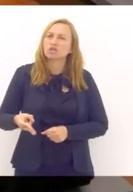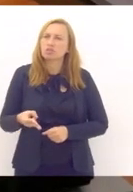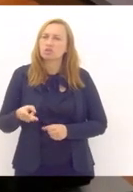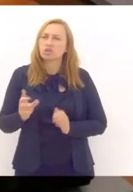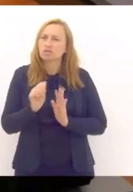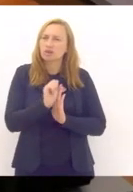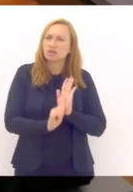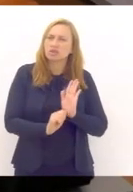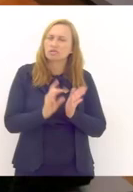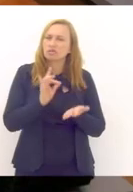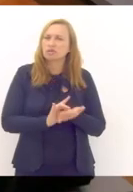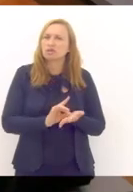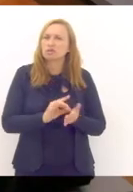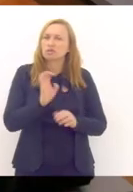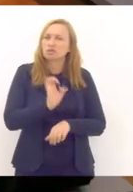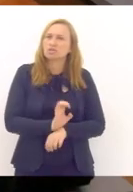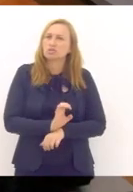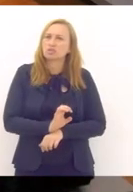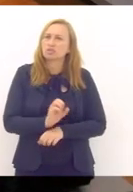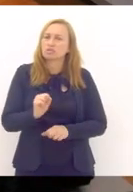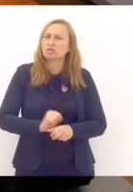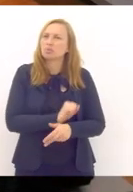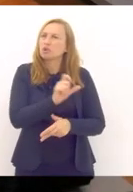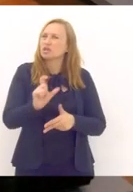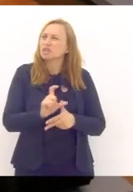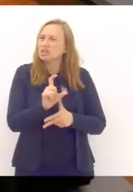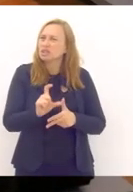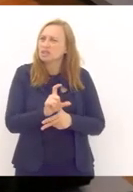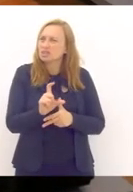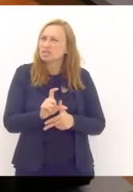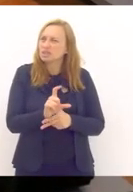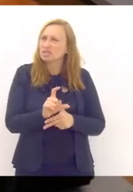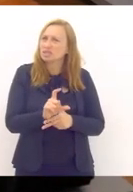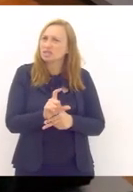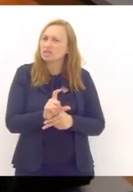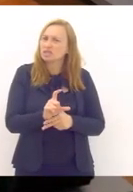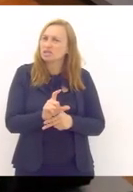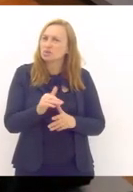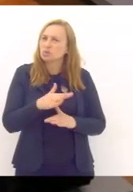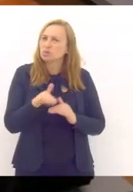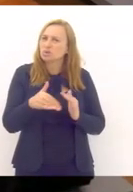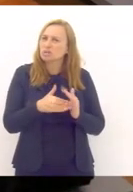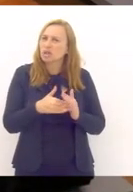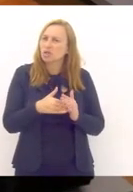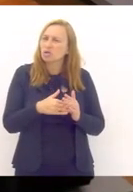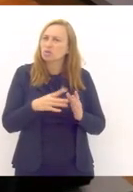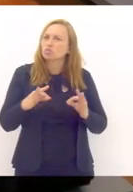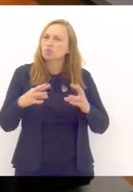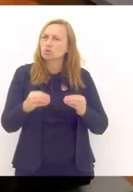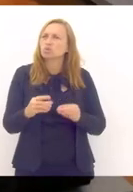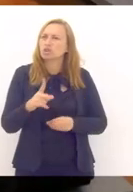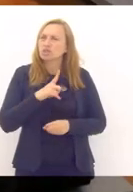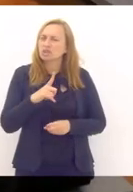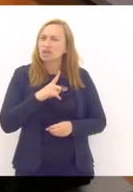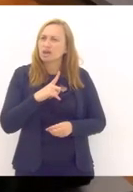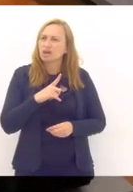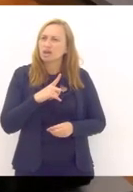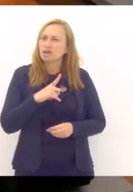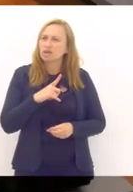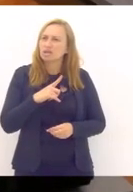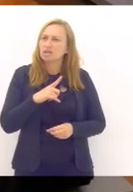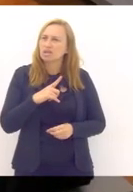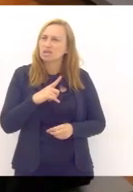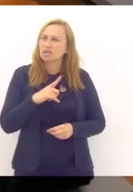do Estado é poder executivo, disponibilidade financeira líquida, ou seja, tudo que eu tenho, poder executivo do Estado